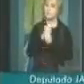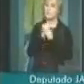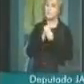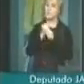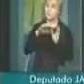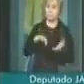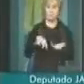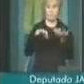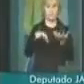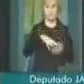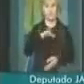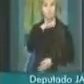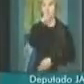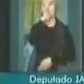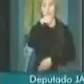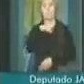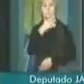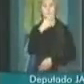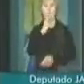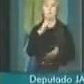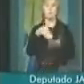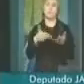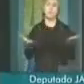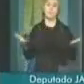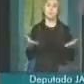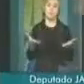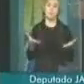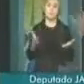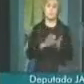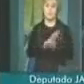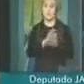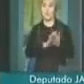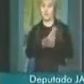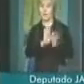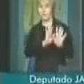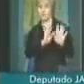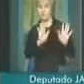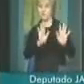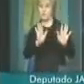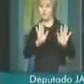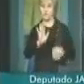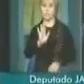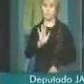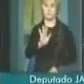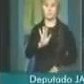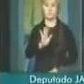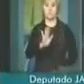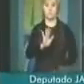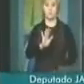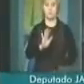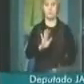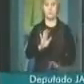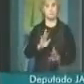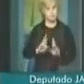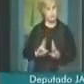é o maior escândalo que eu tomei conhecimento até hoje. Não tem nada a ver com corrupção. Afinal de contas, isso é um tema aí corriqueiro nesse